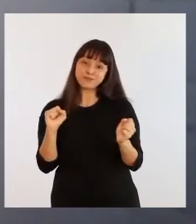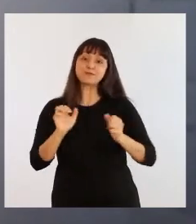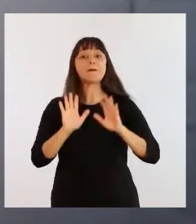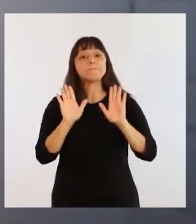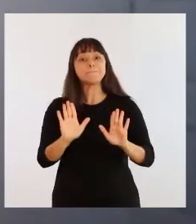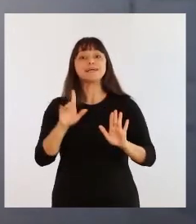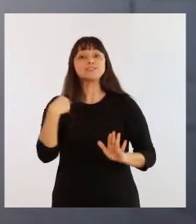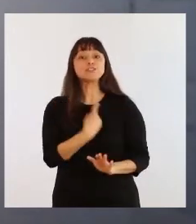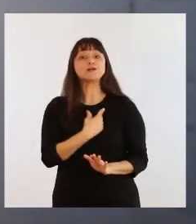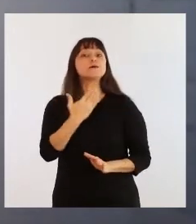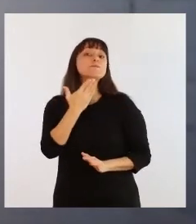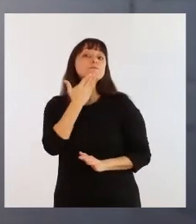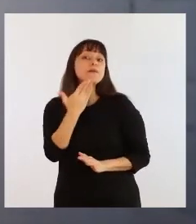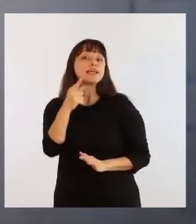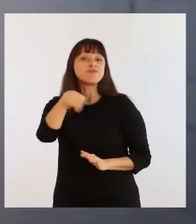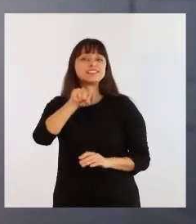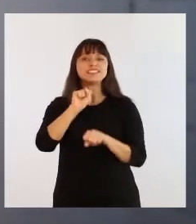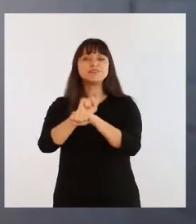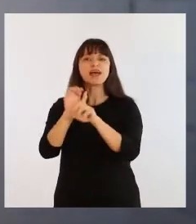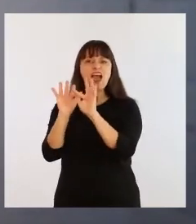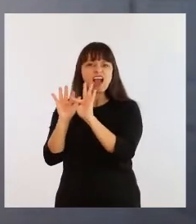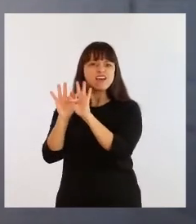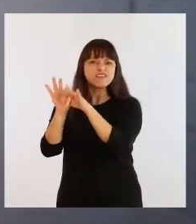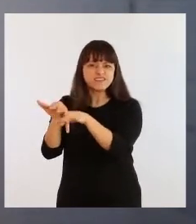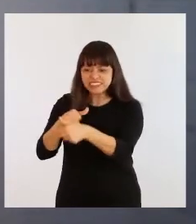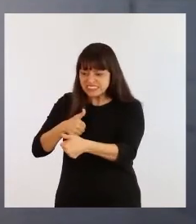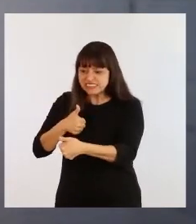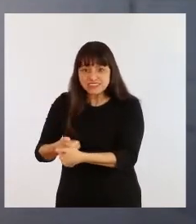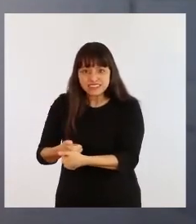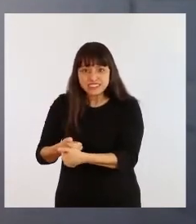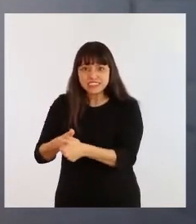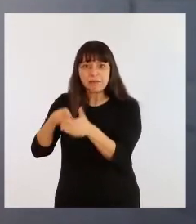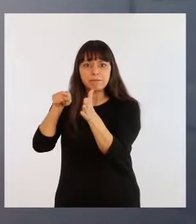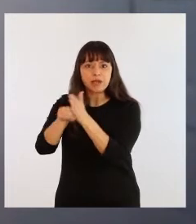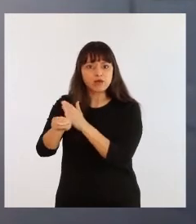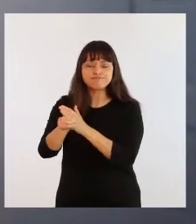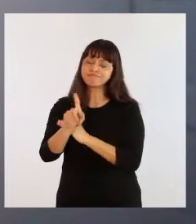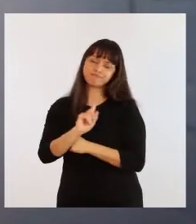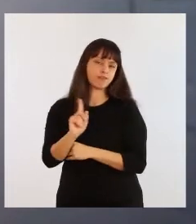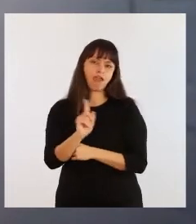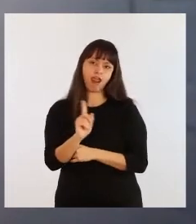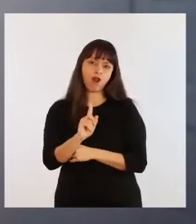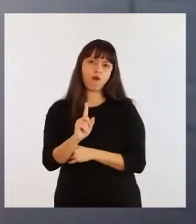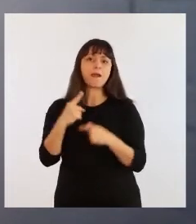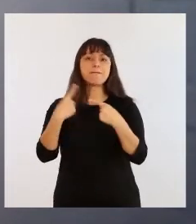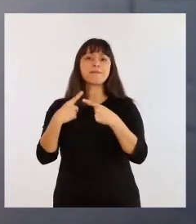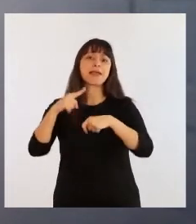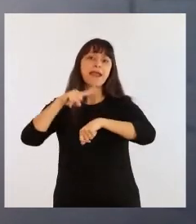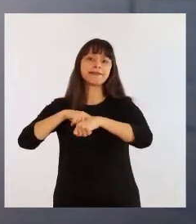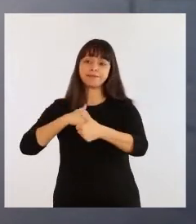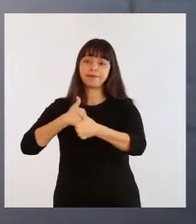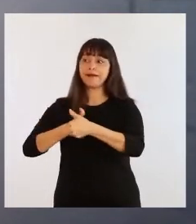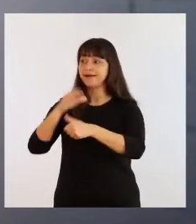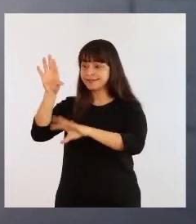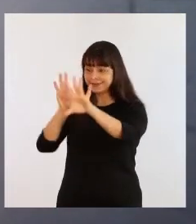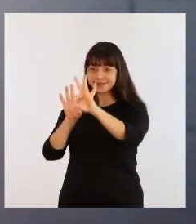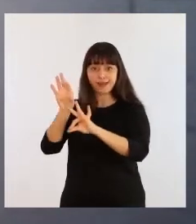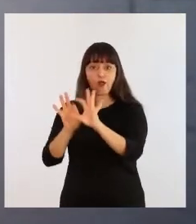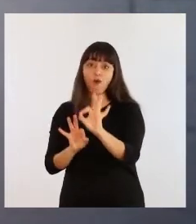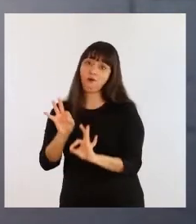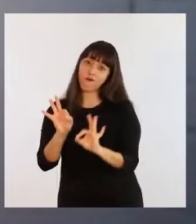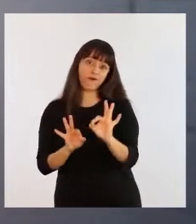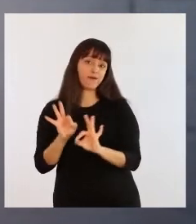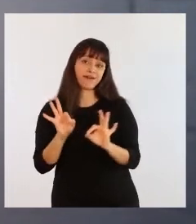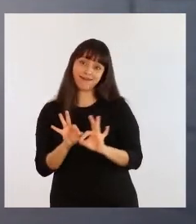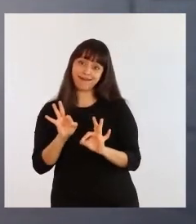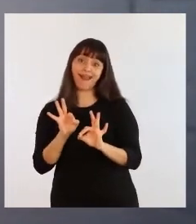só pede que vocês não esperem o final do encontro para começar a enviar as perguntas, porque aí pode ser que não dê tempo dessa pergunta